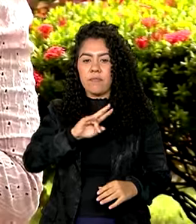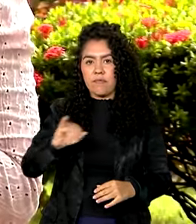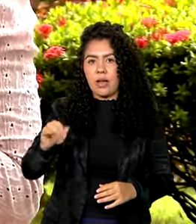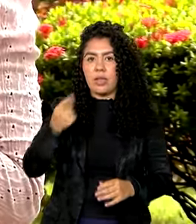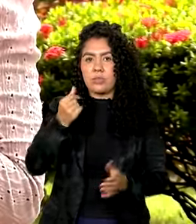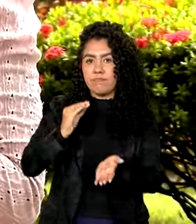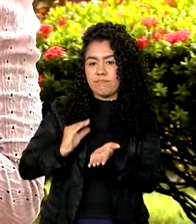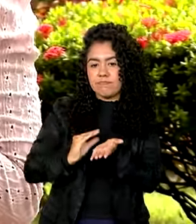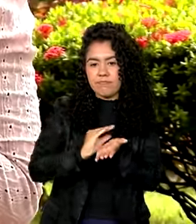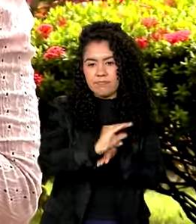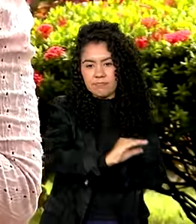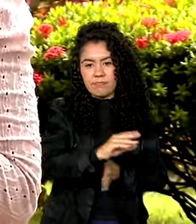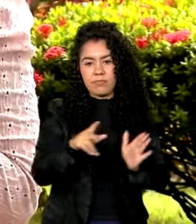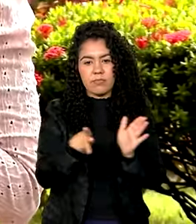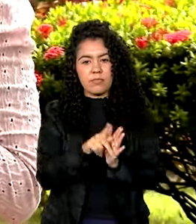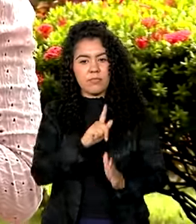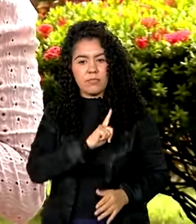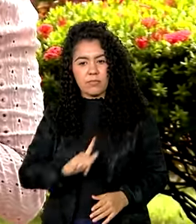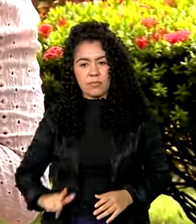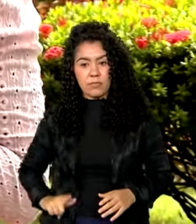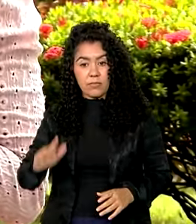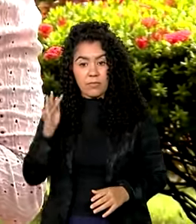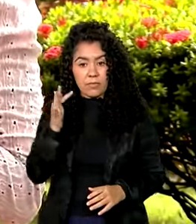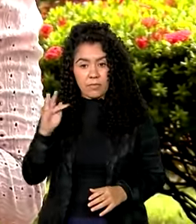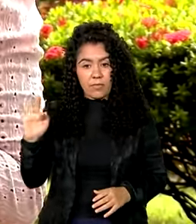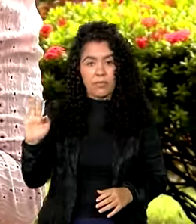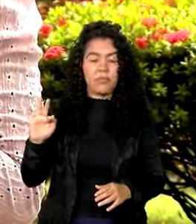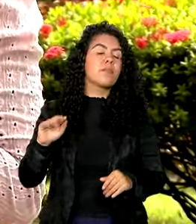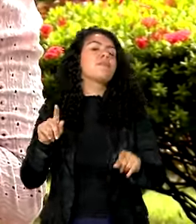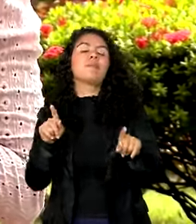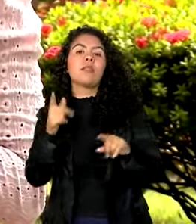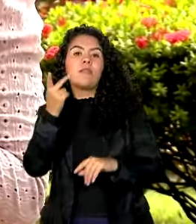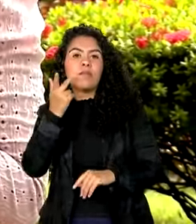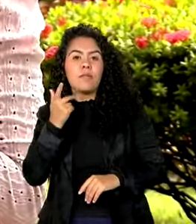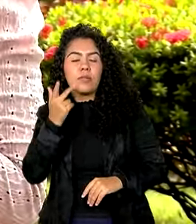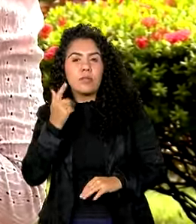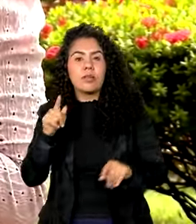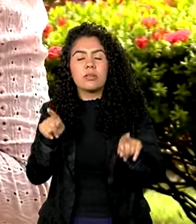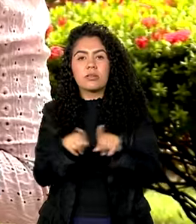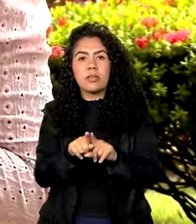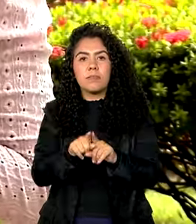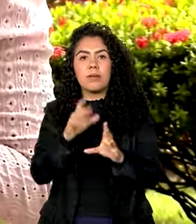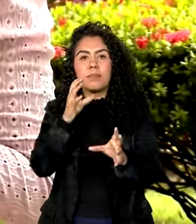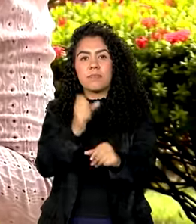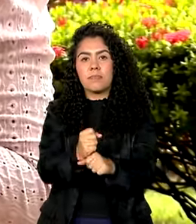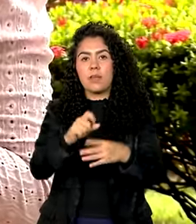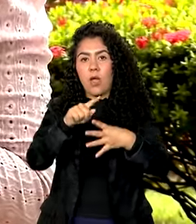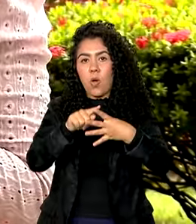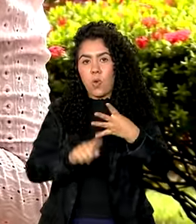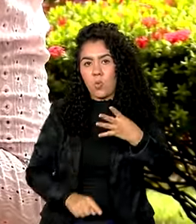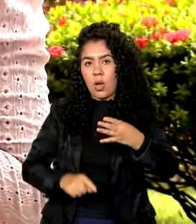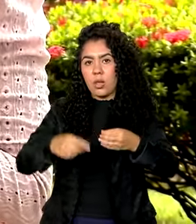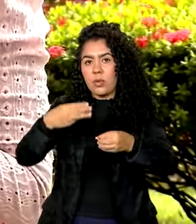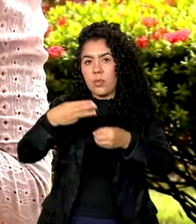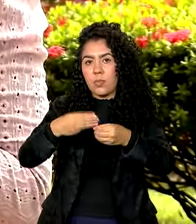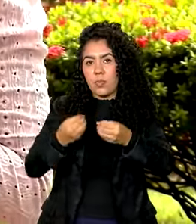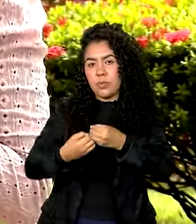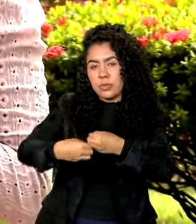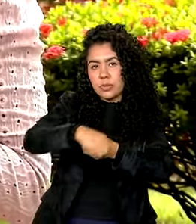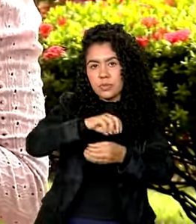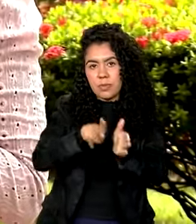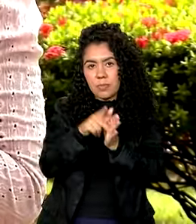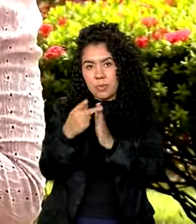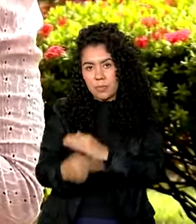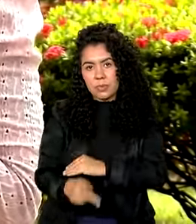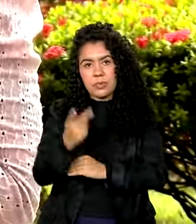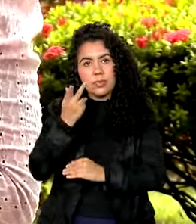novos investimentos do governo federal. Além disso, Fortaleza e mais 4 municípios cearenses serão beneficiados